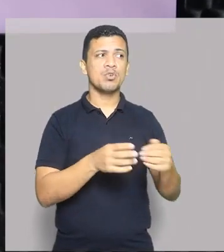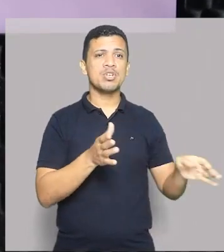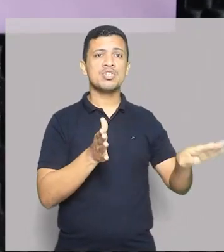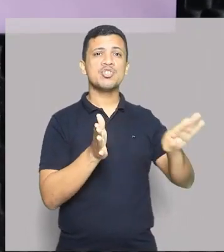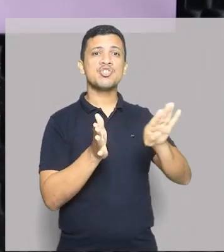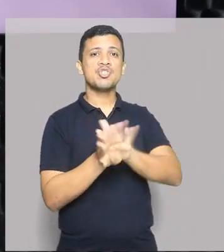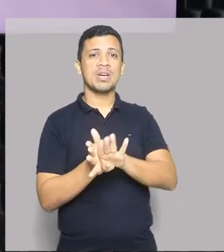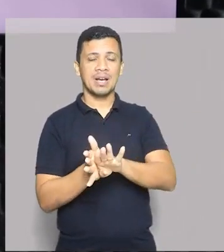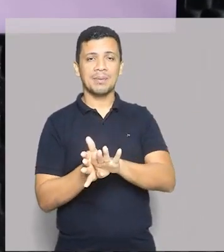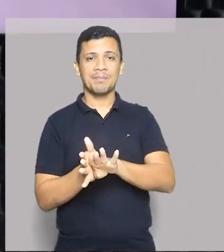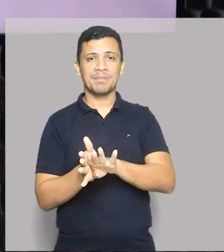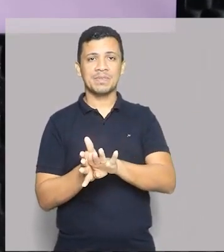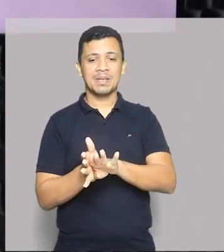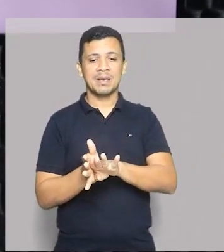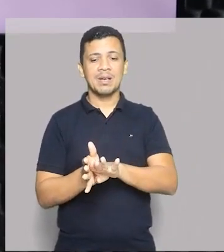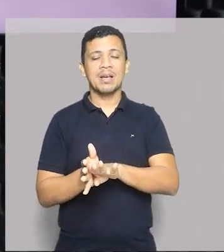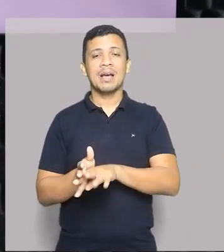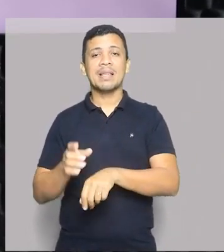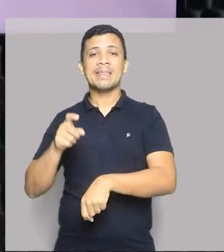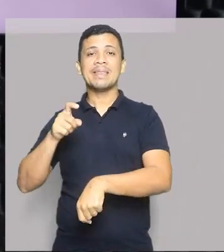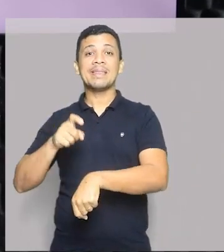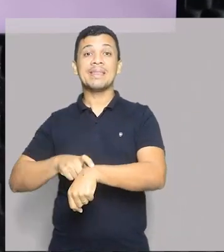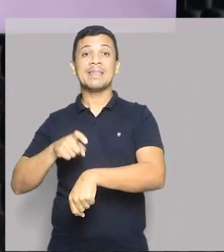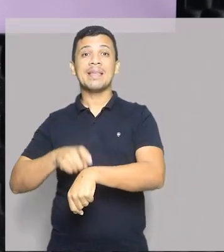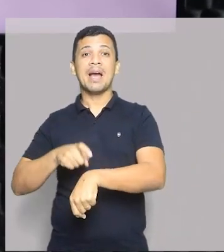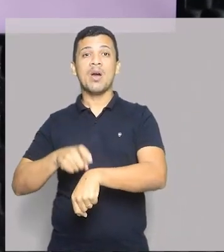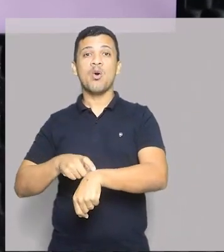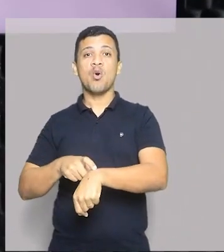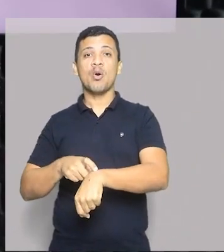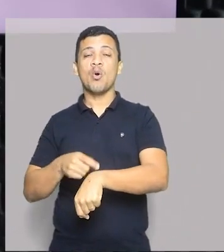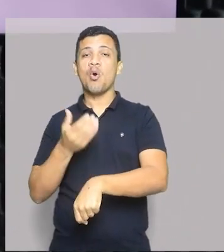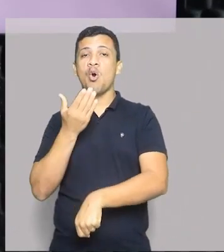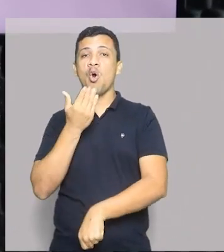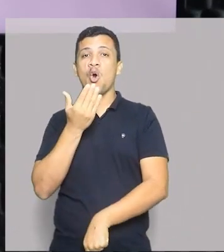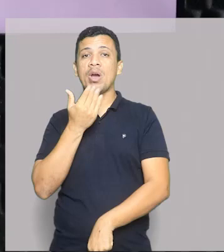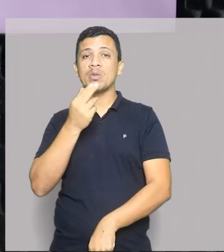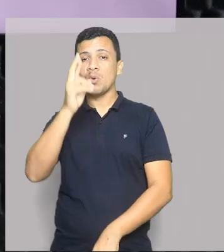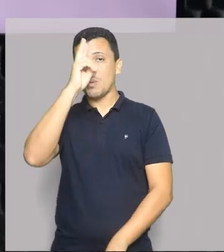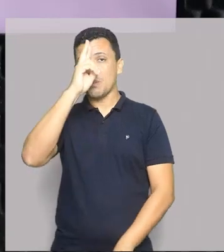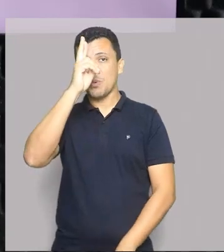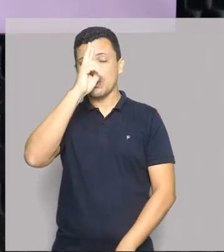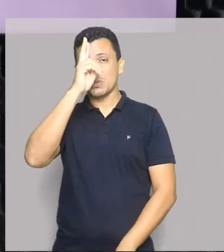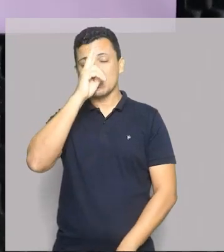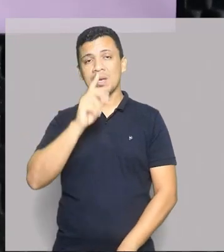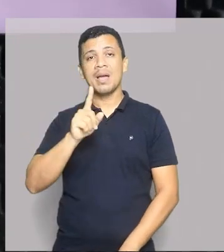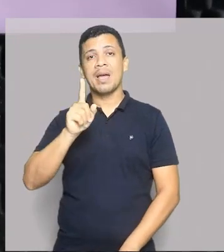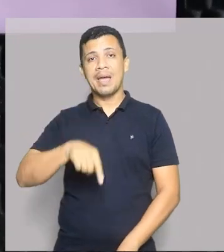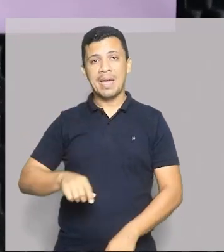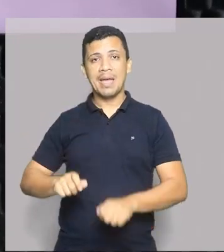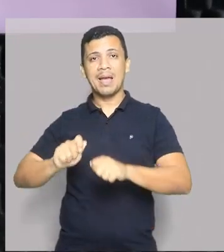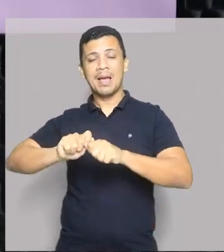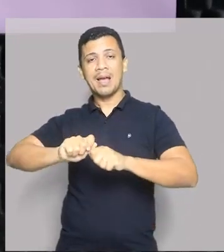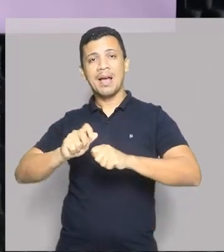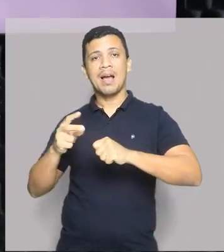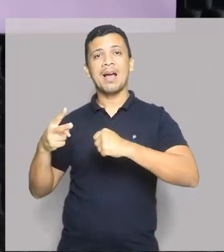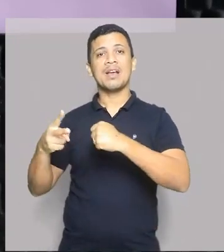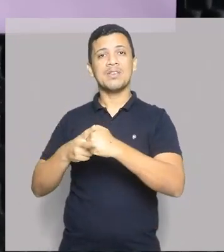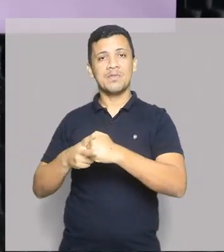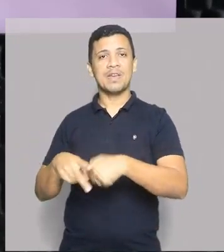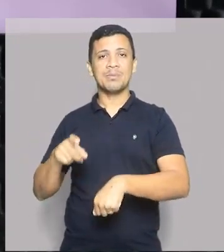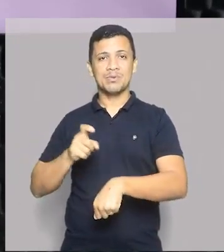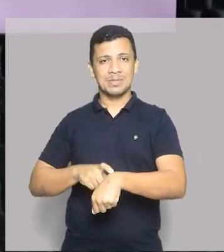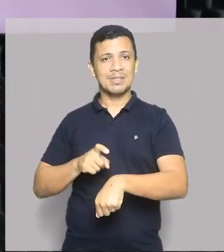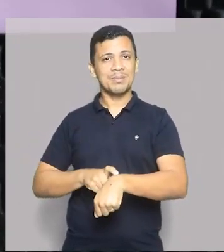Na hora do almoço é um mero adjunto adverbial, uma locução adverbial de tempo, certo? Já no